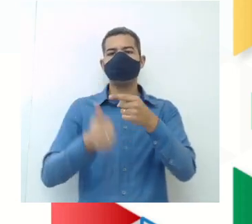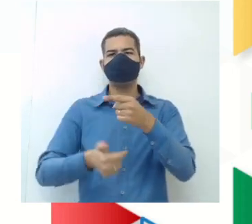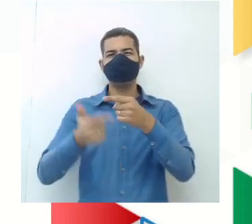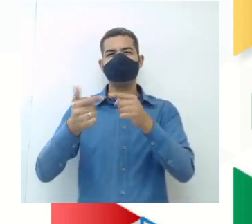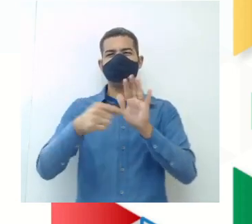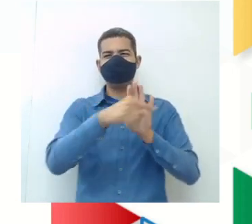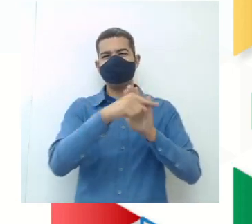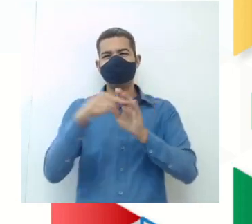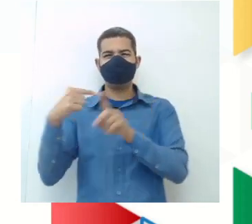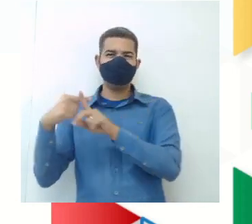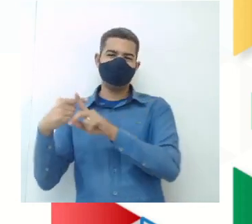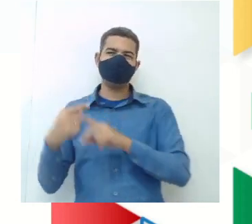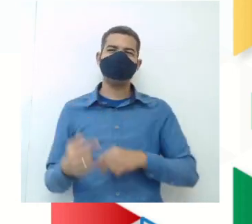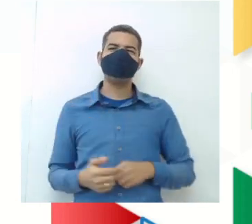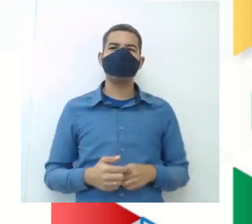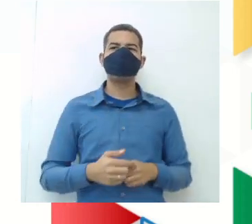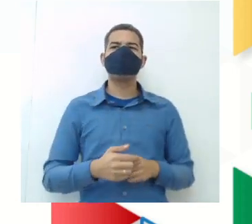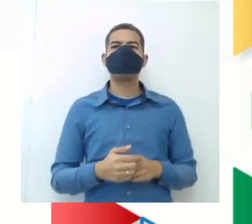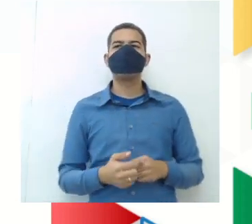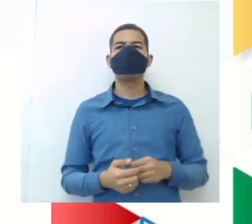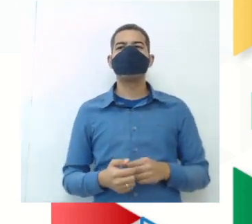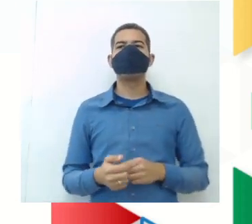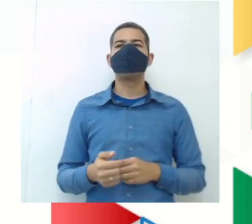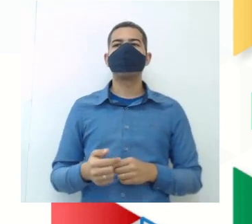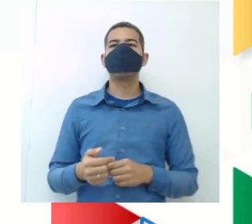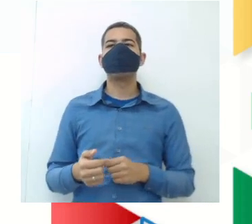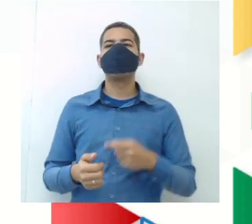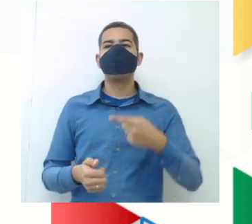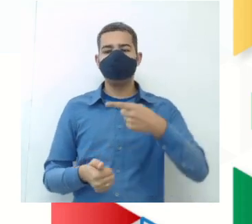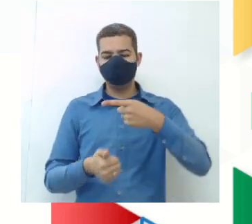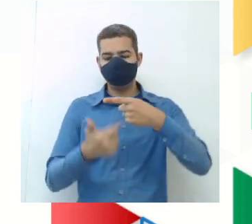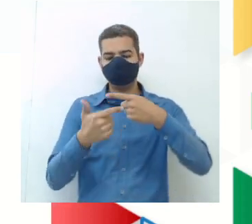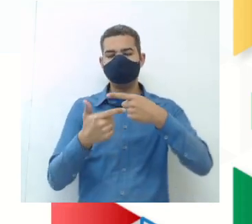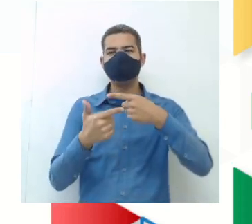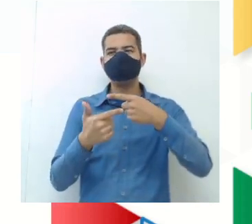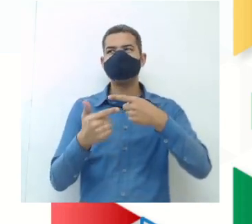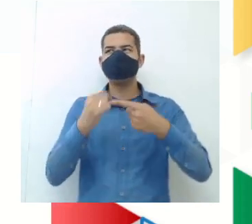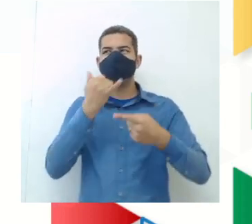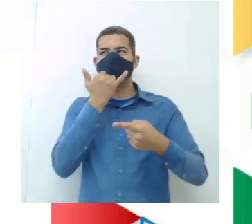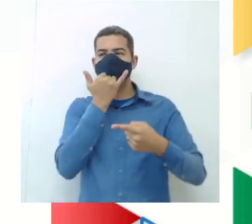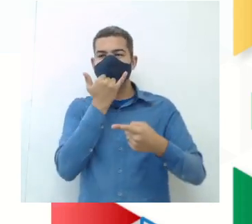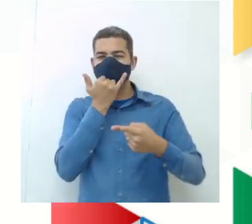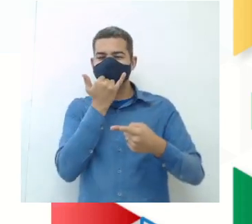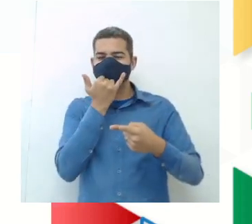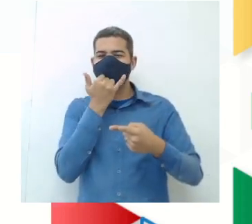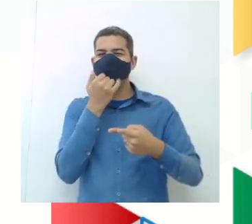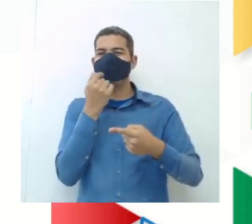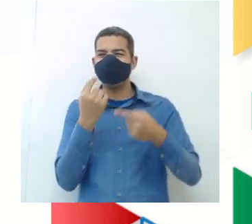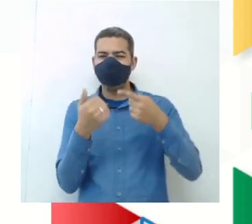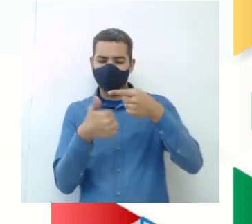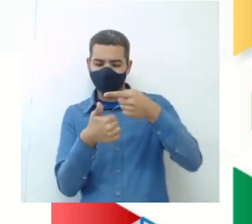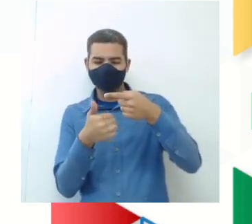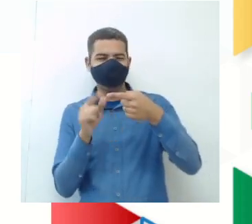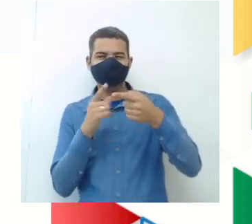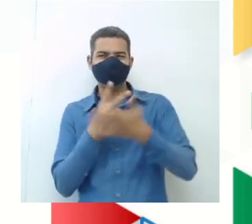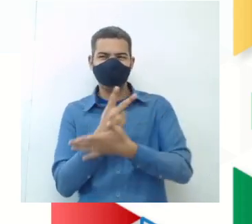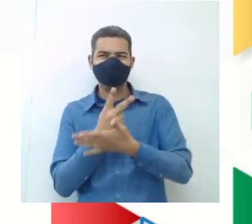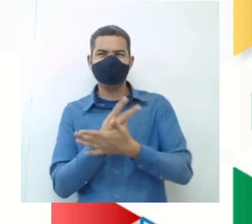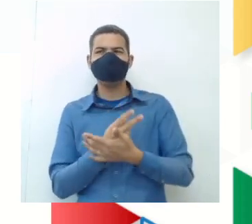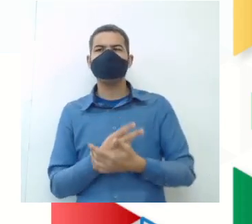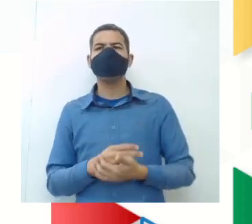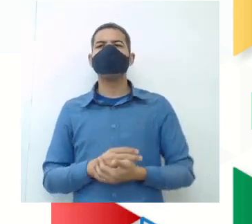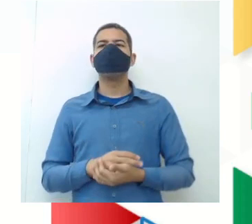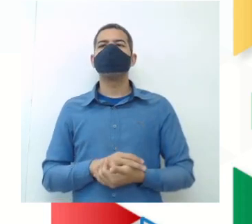vamos repetir? Vamos repetir o 12, mais um erro de digitação, corrige, por favor. Repete o 12